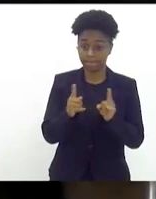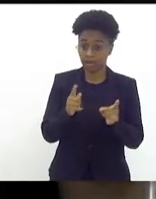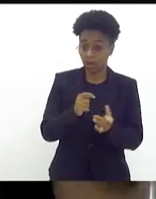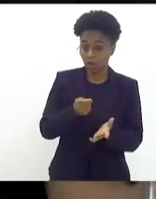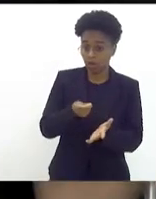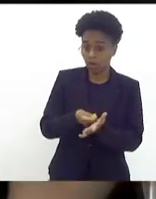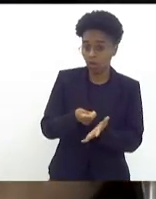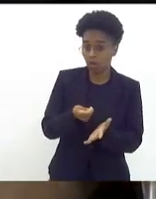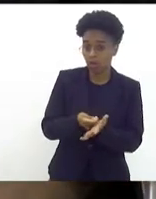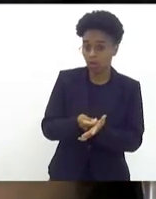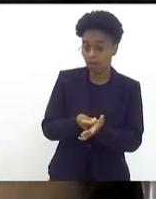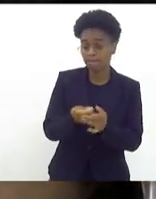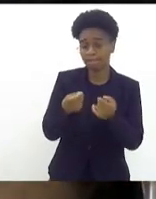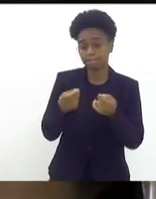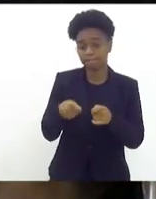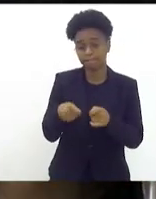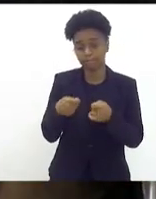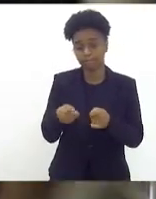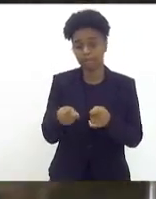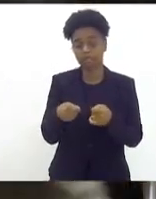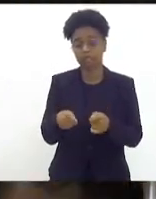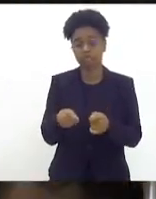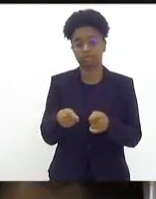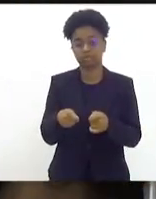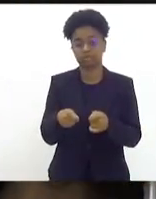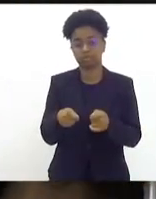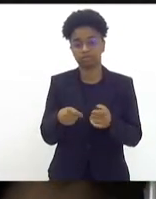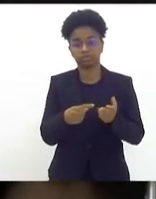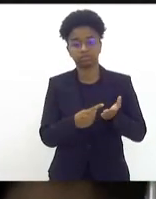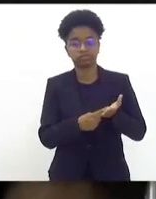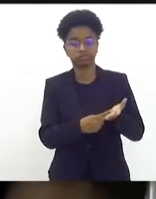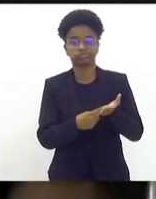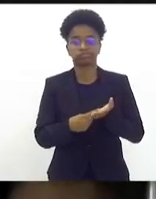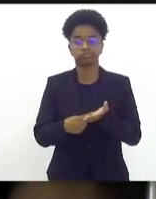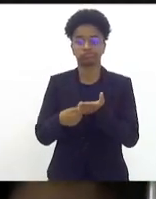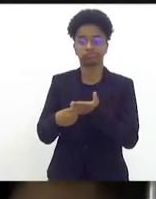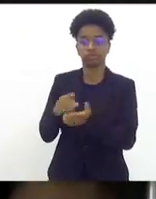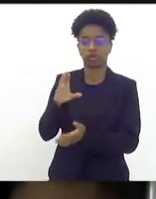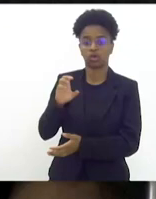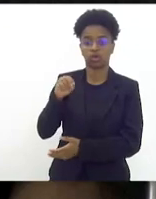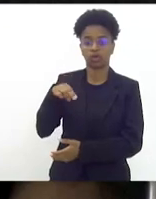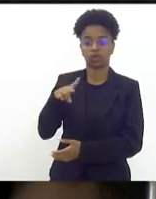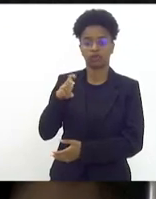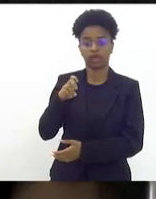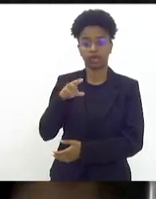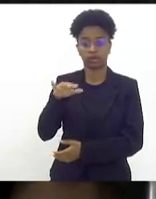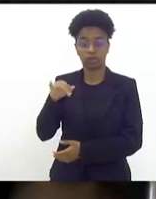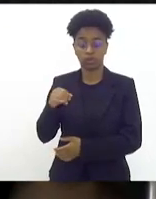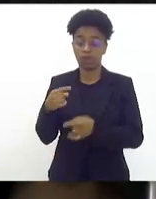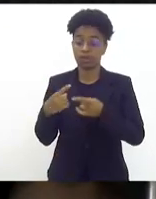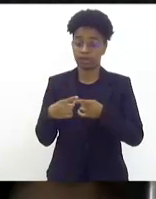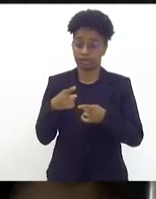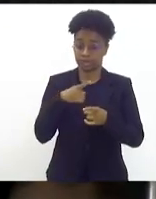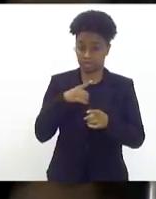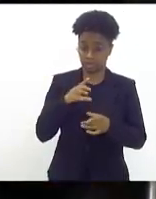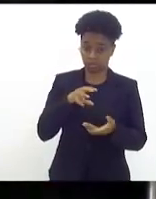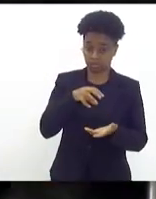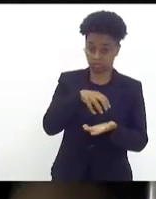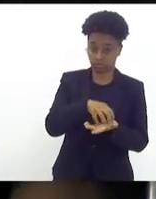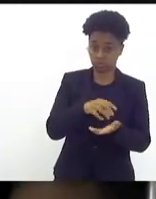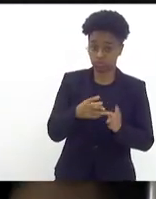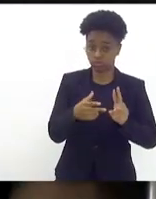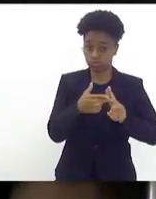Obrigatoriamente, ele tem que fazer convênio, apesar de estar no SUS. Porque não compete ao